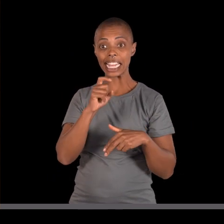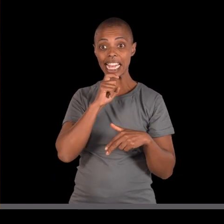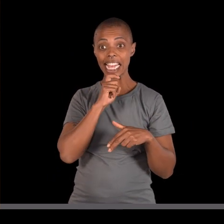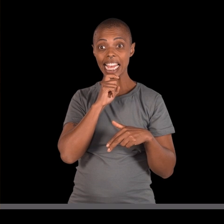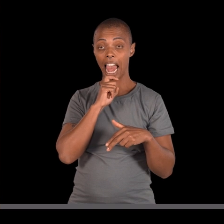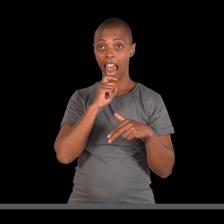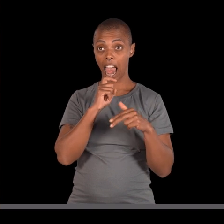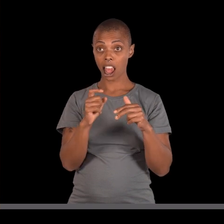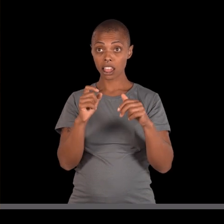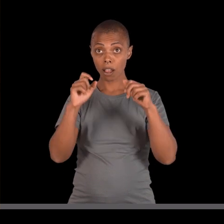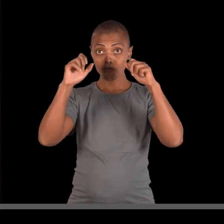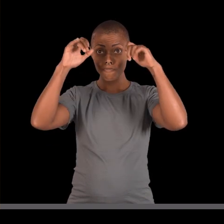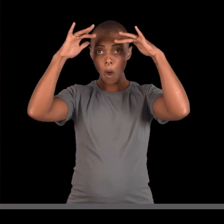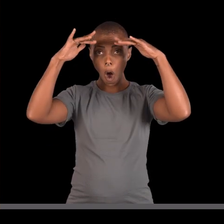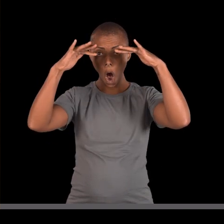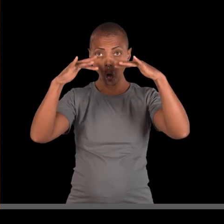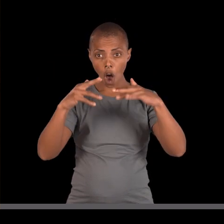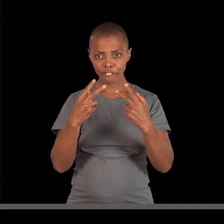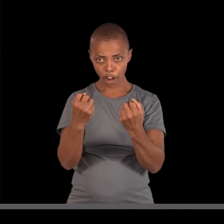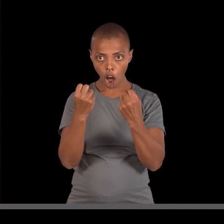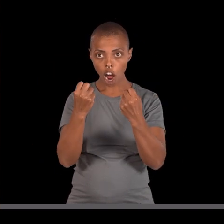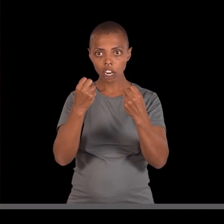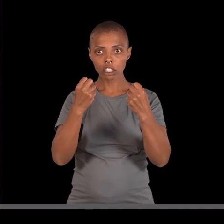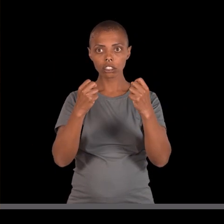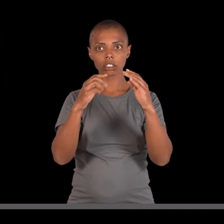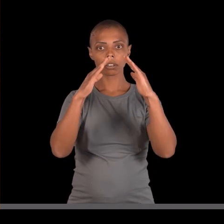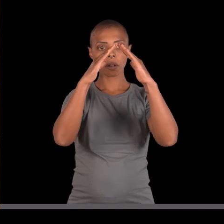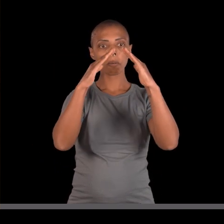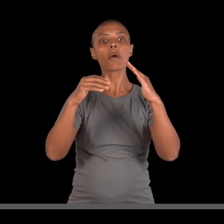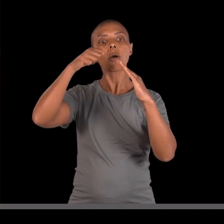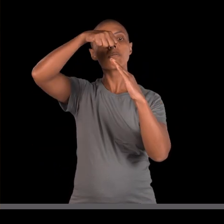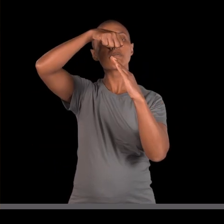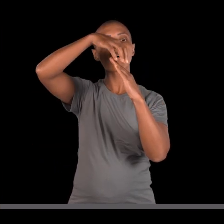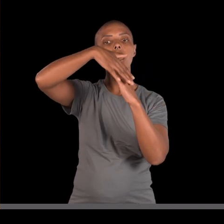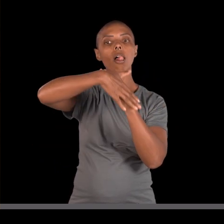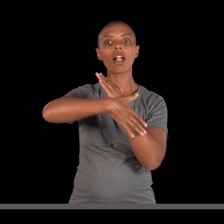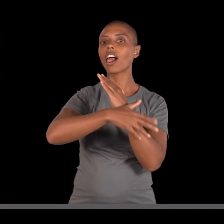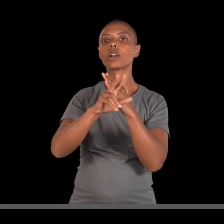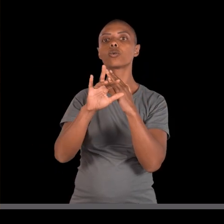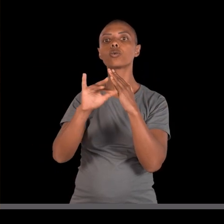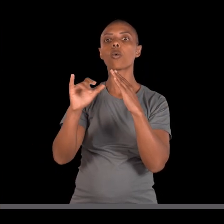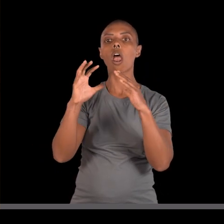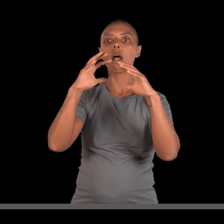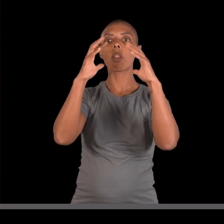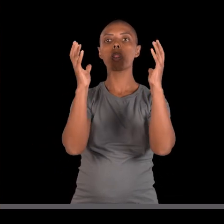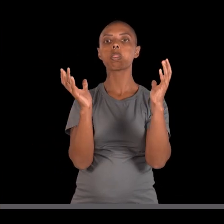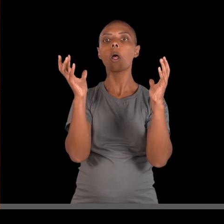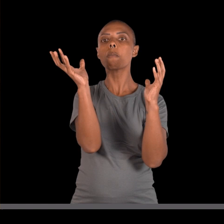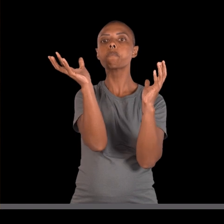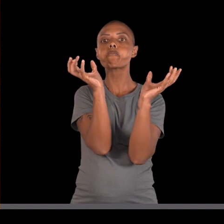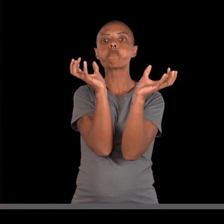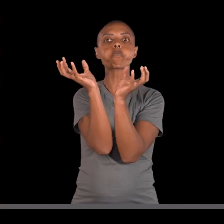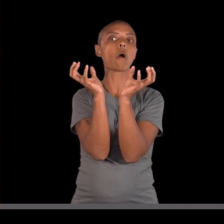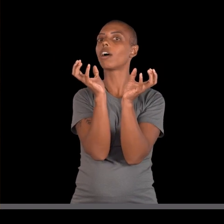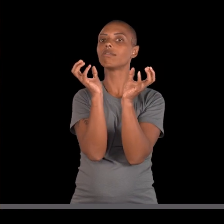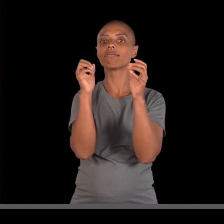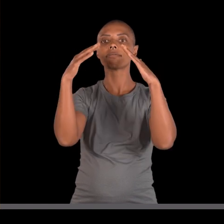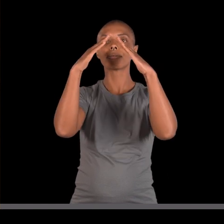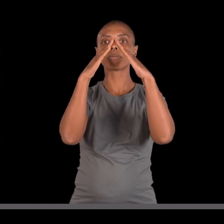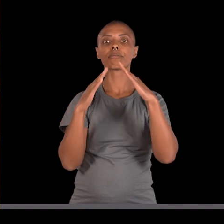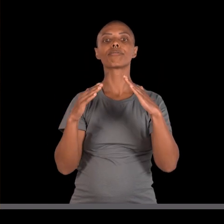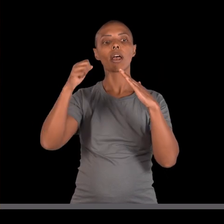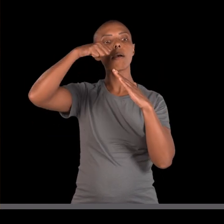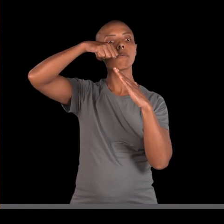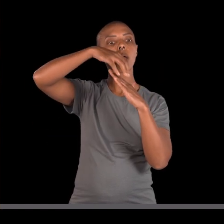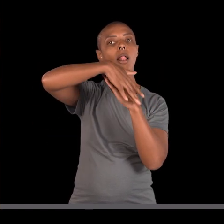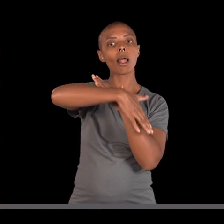fica muito forte, a neve ela vai escorrer por esse formato aqui e não vai passar tanto para a árvore, né? Então, as